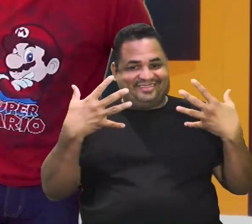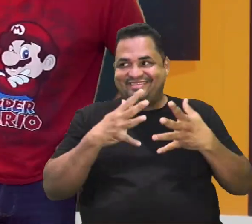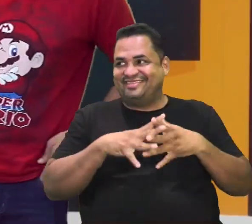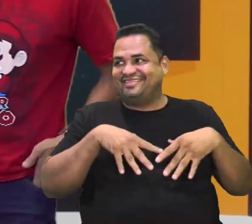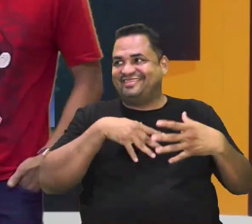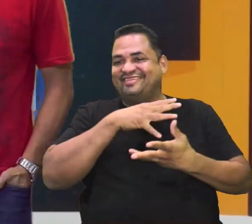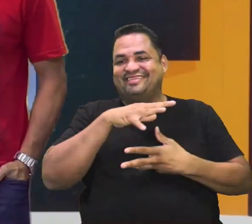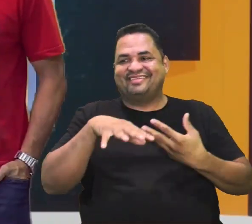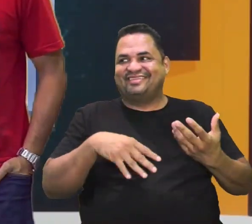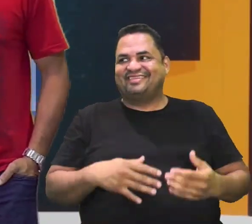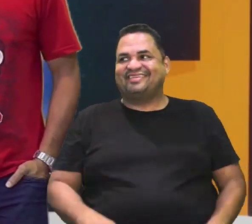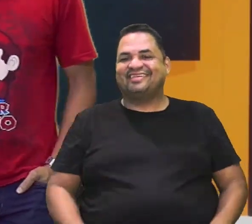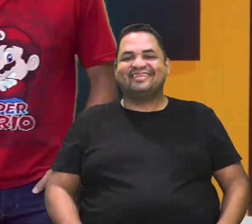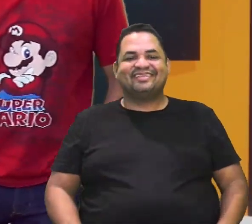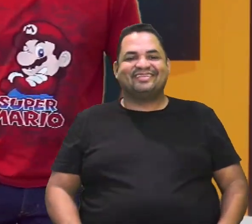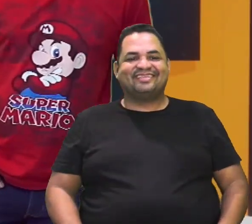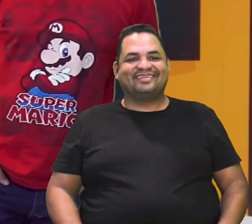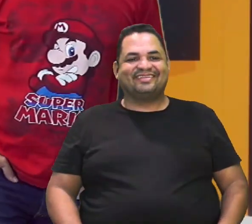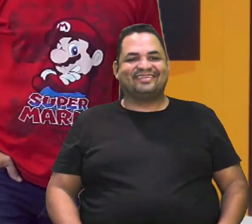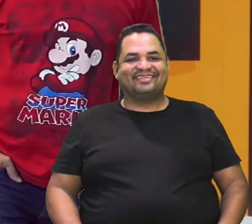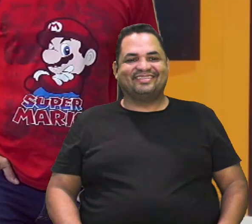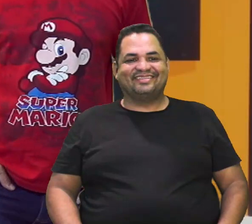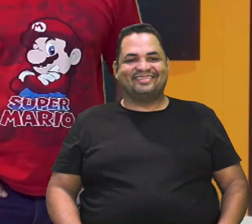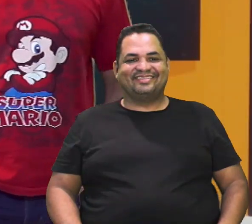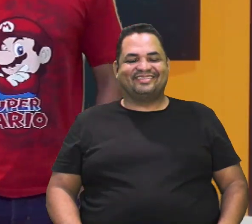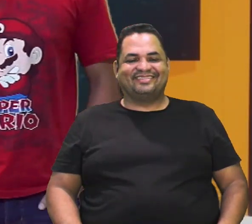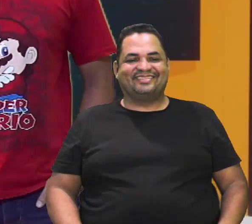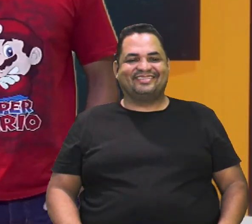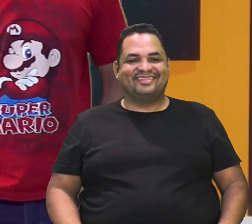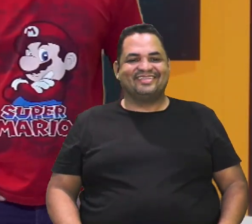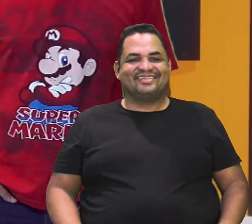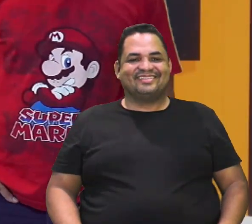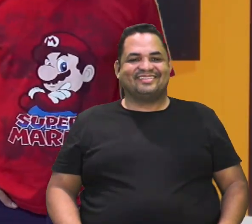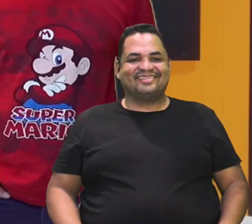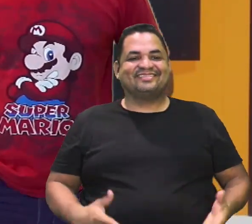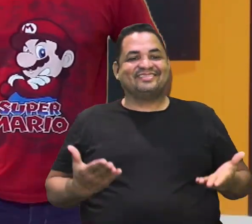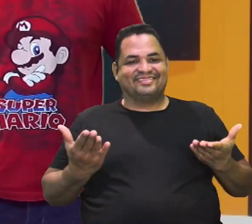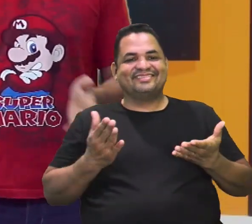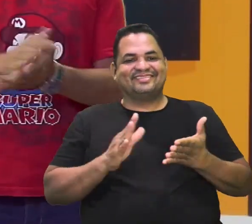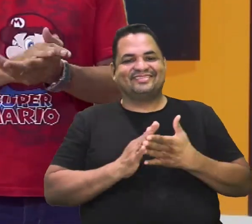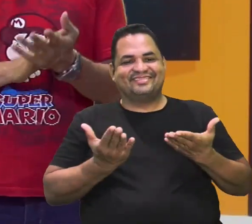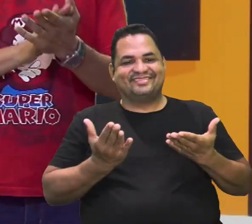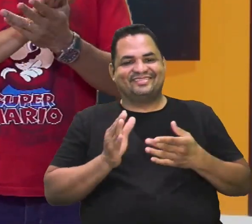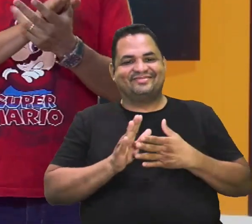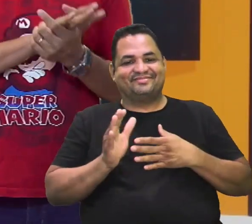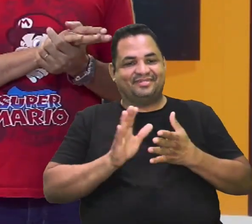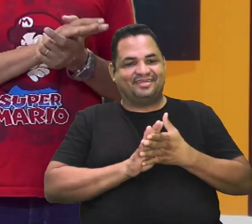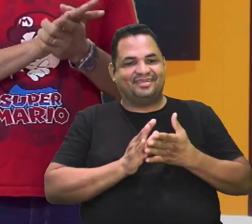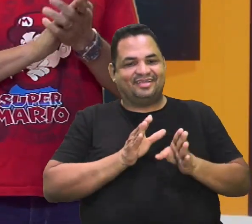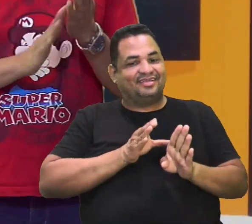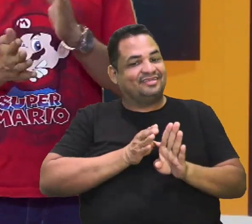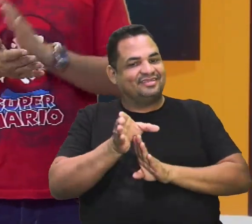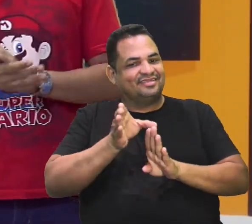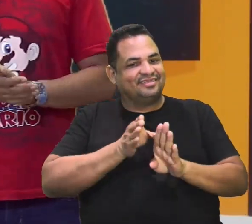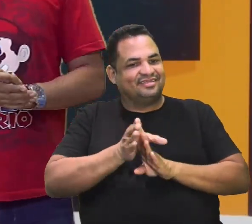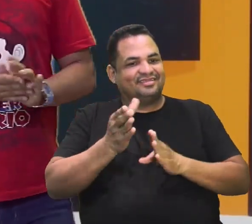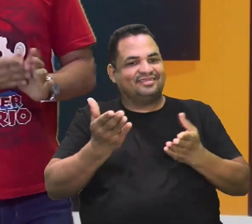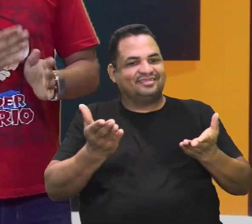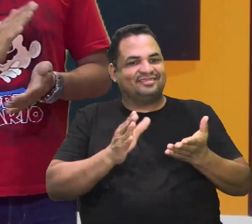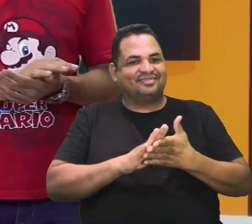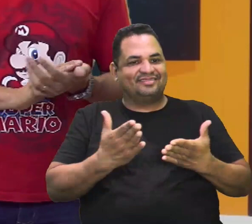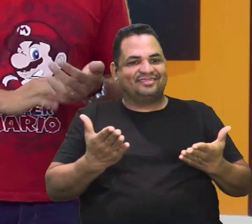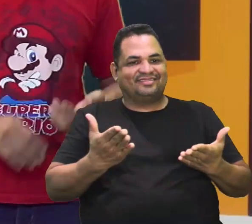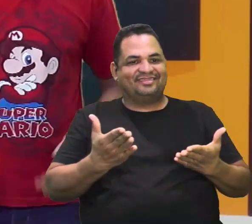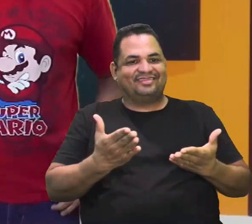não? Se ficar descoordenado, não tem problema. A gente está aqui para orientar vocês e chegar a